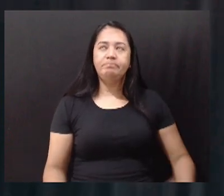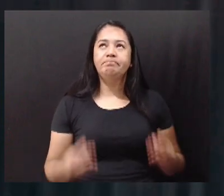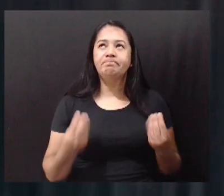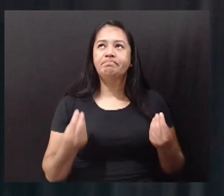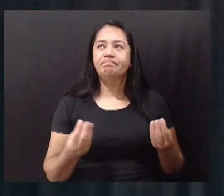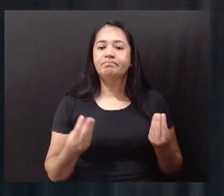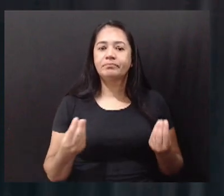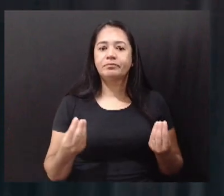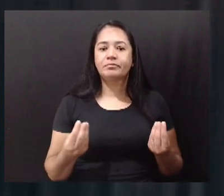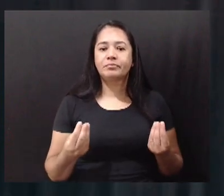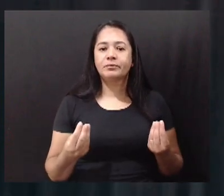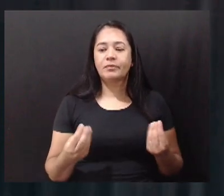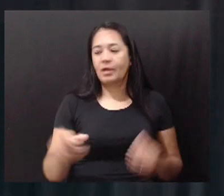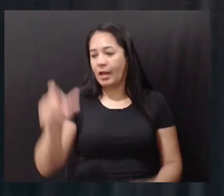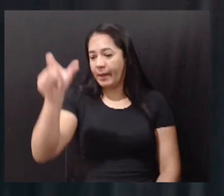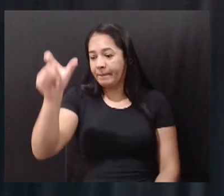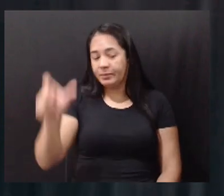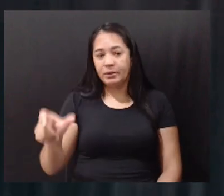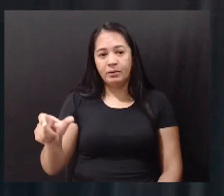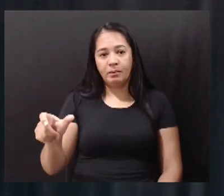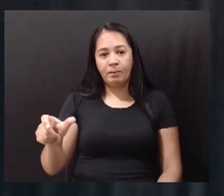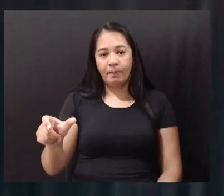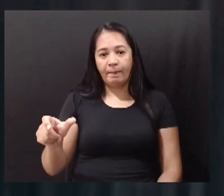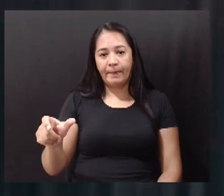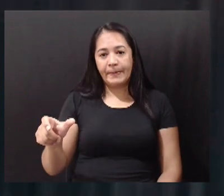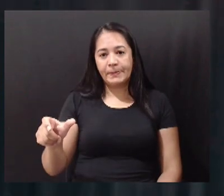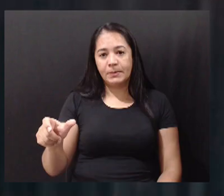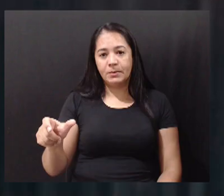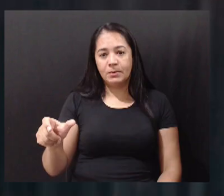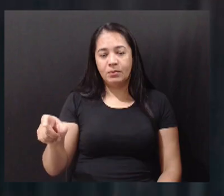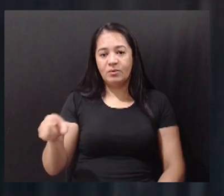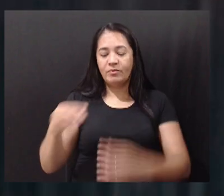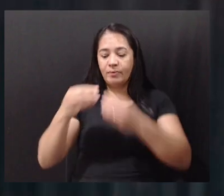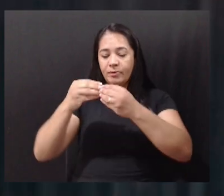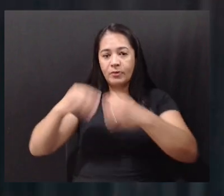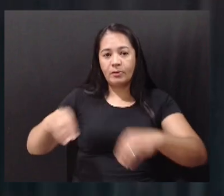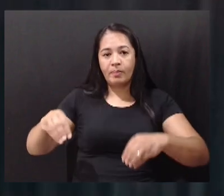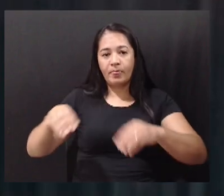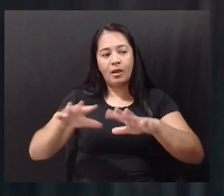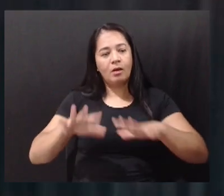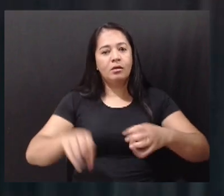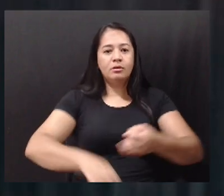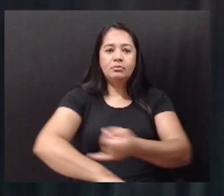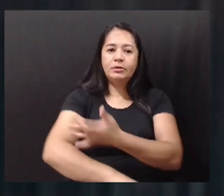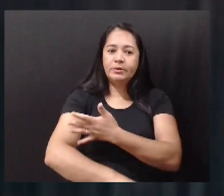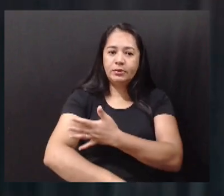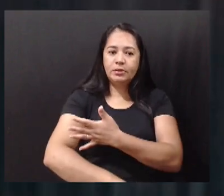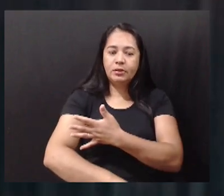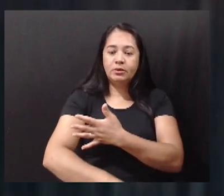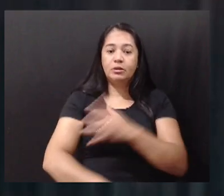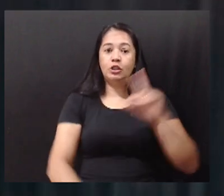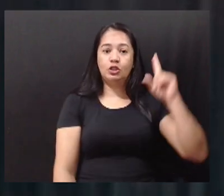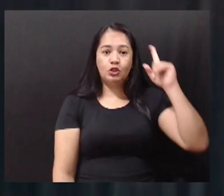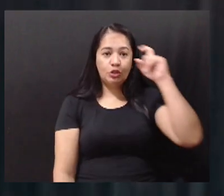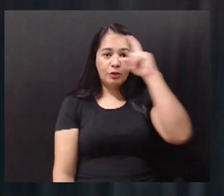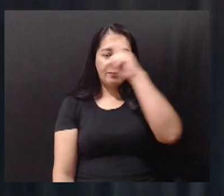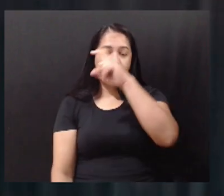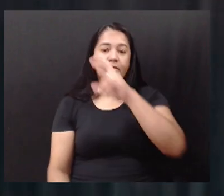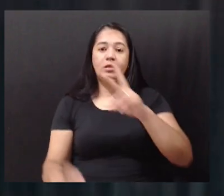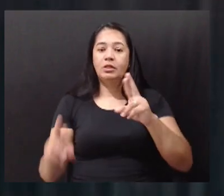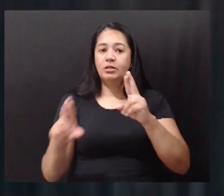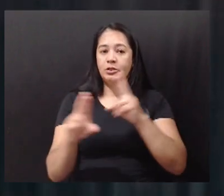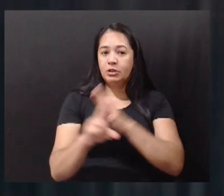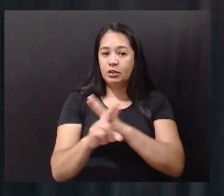pessoa seja realmente prejudicada do ponto de vista emocional, que tenha dificuldade nas relações pessoais dela por